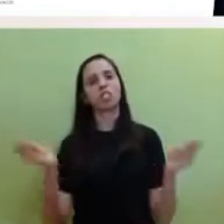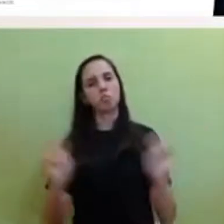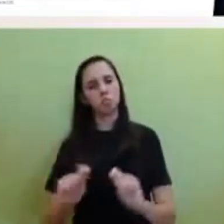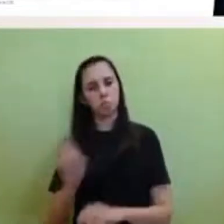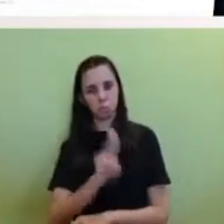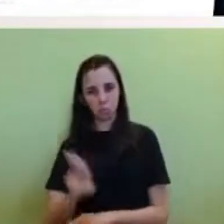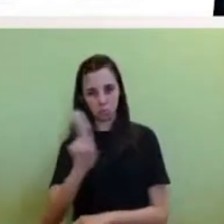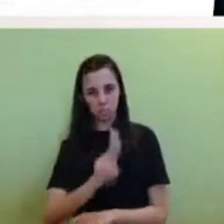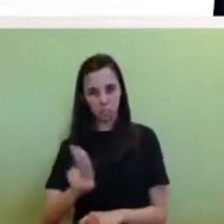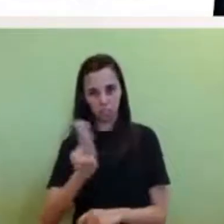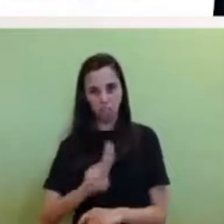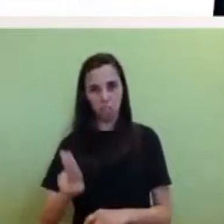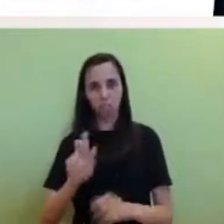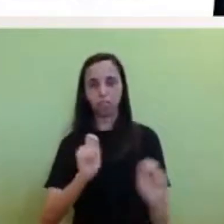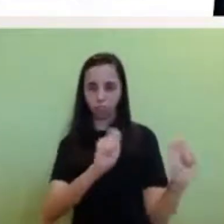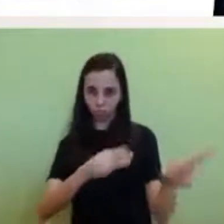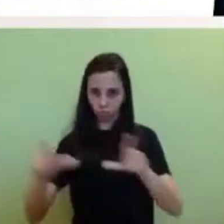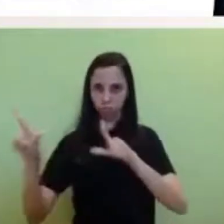passar o slide, Guarlo.